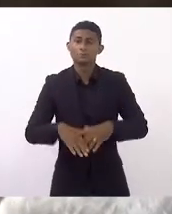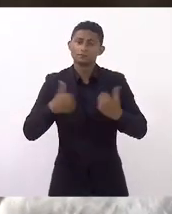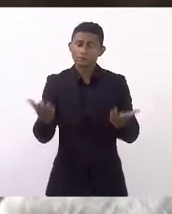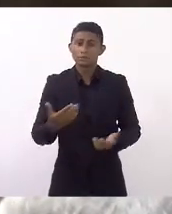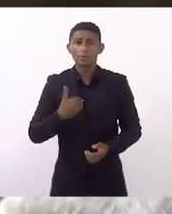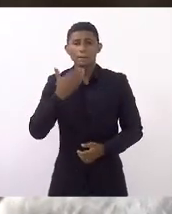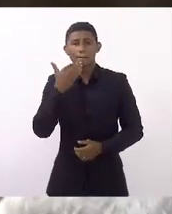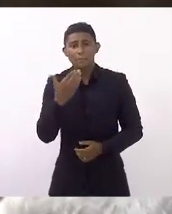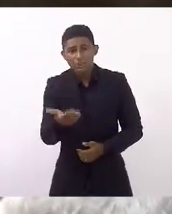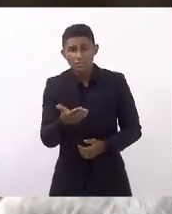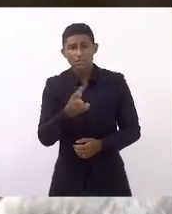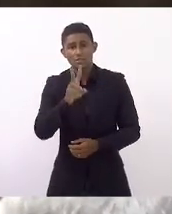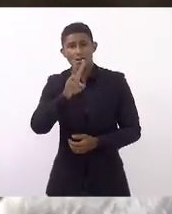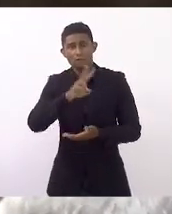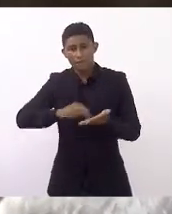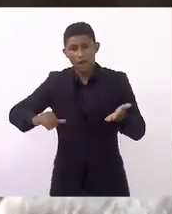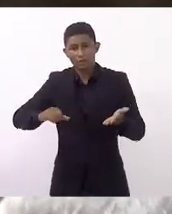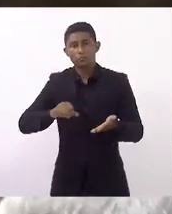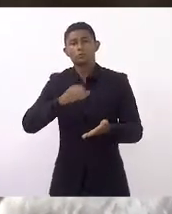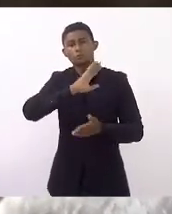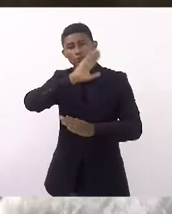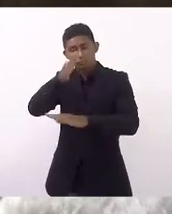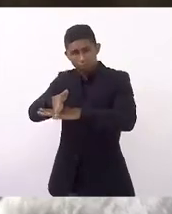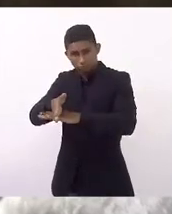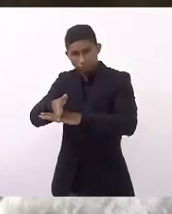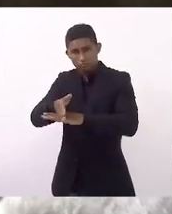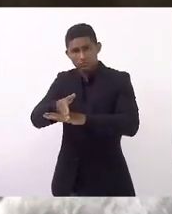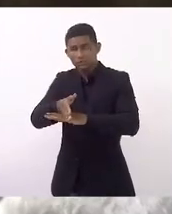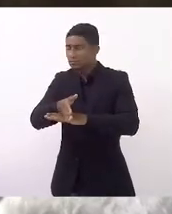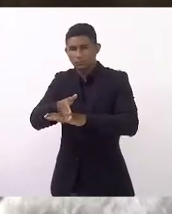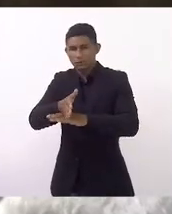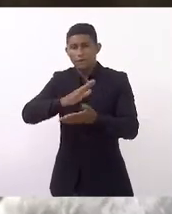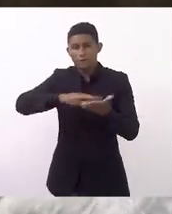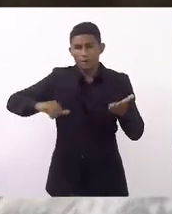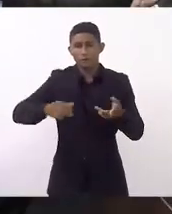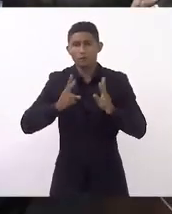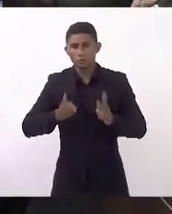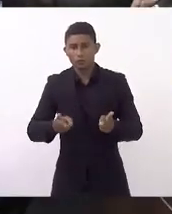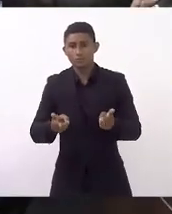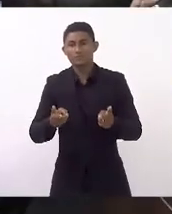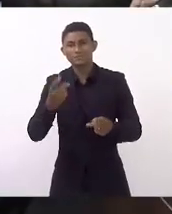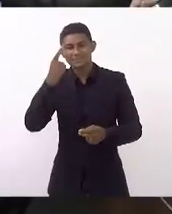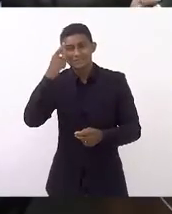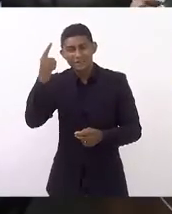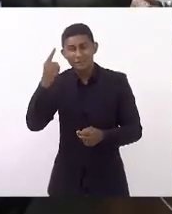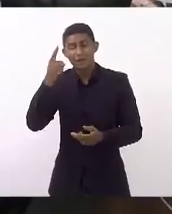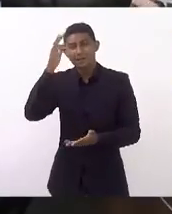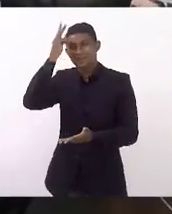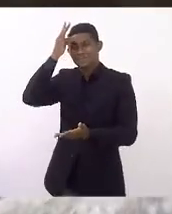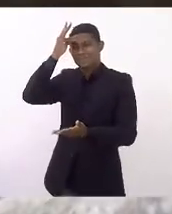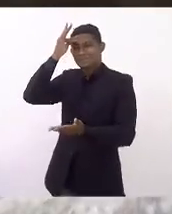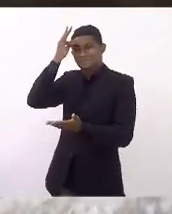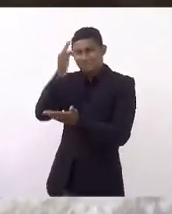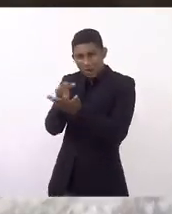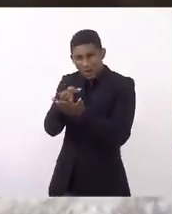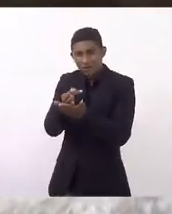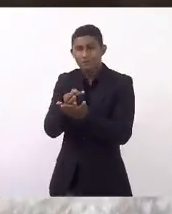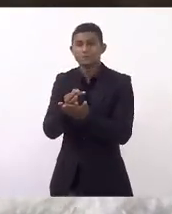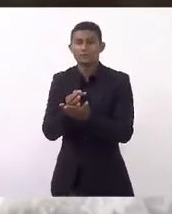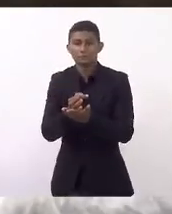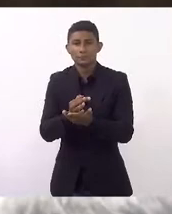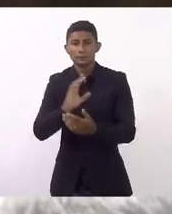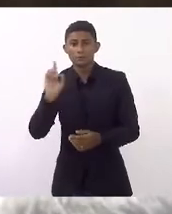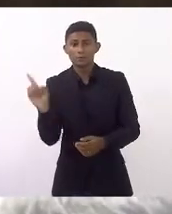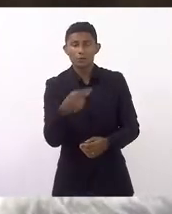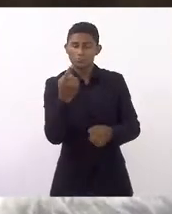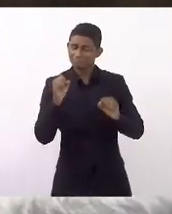manutenção do veto, mas, sobretudo, brincadeira que eu fiz com meu querido irmão Carlos Mink, com fé de que nós